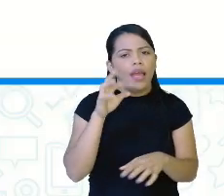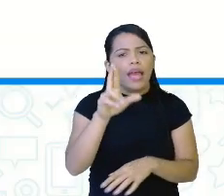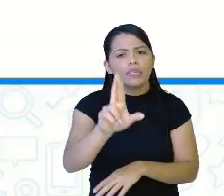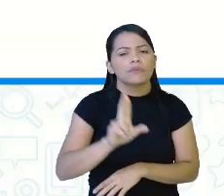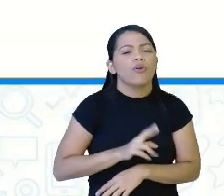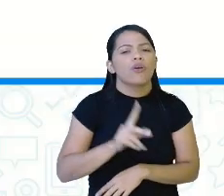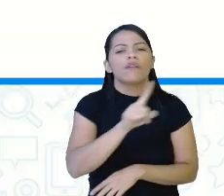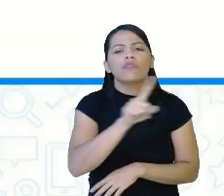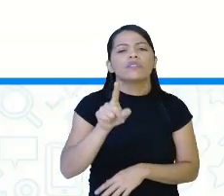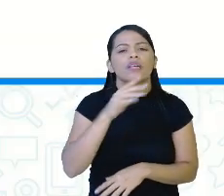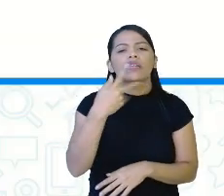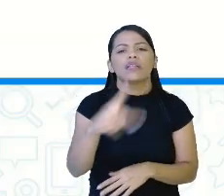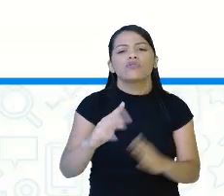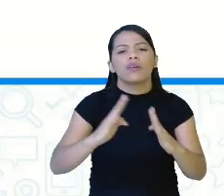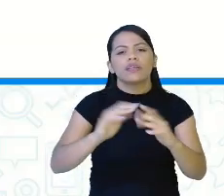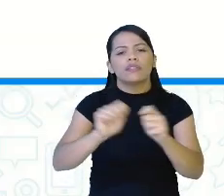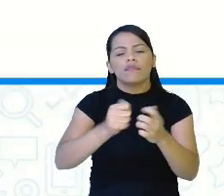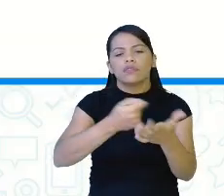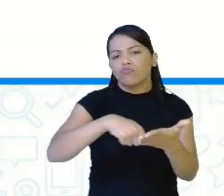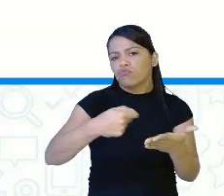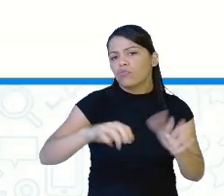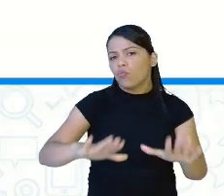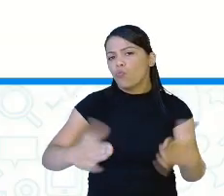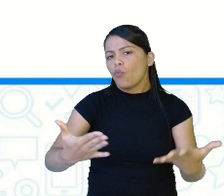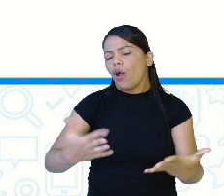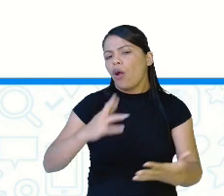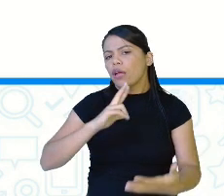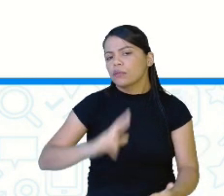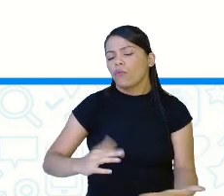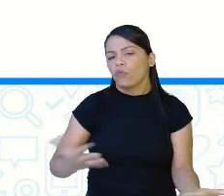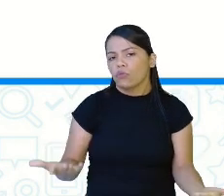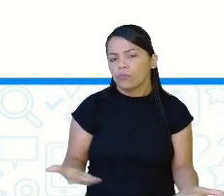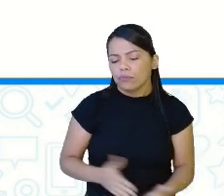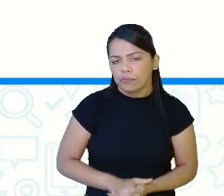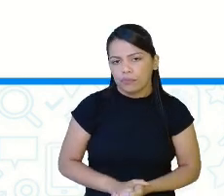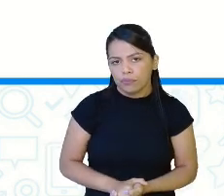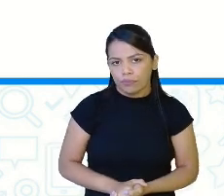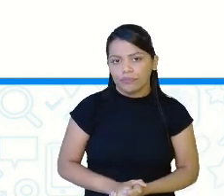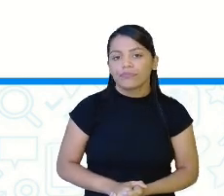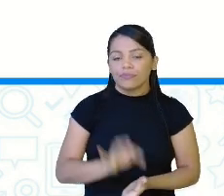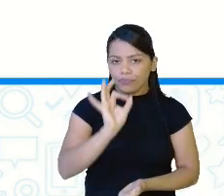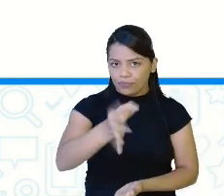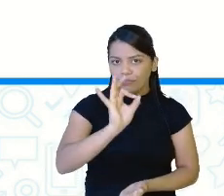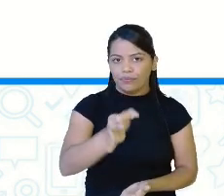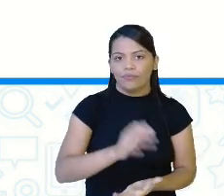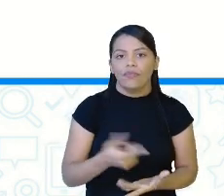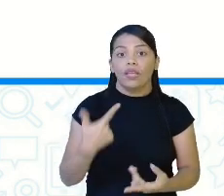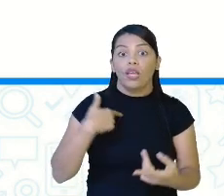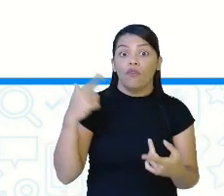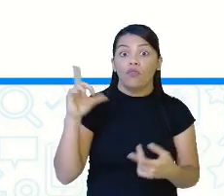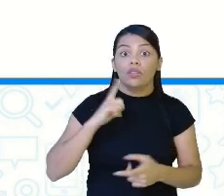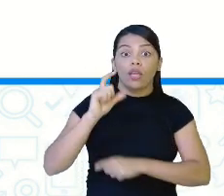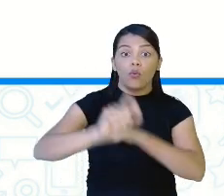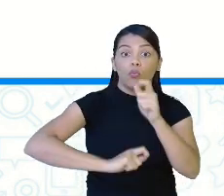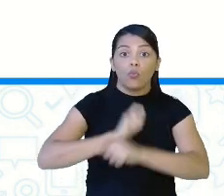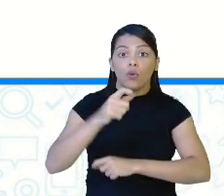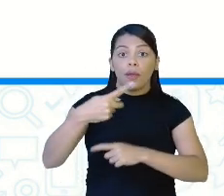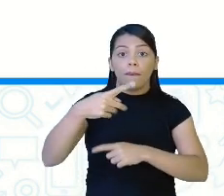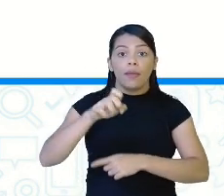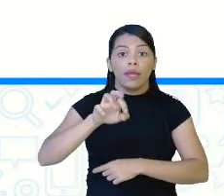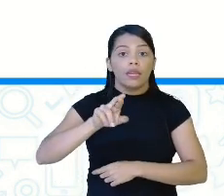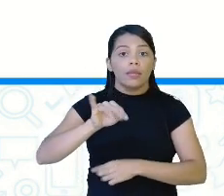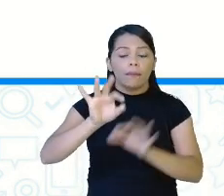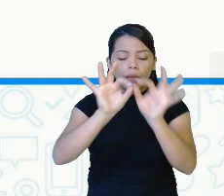casa, que está fazendo as anotações. Qual é o resultado? Isso mesmo. Eu vou ter o perímetro